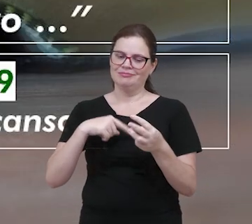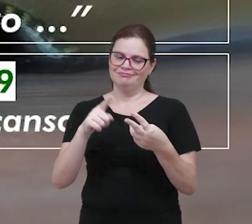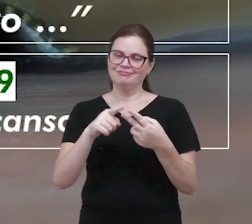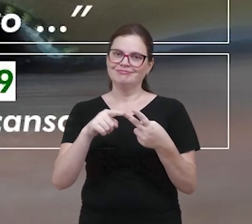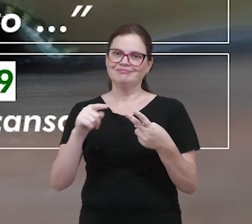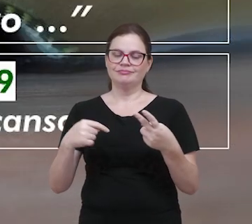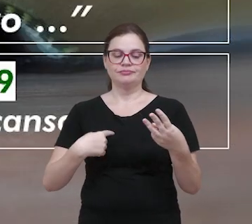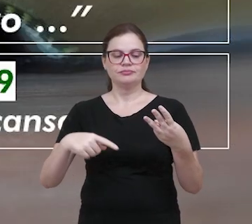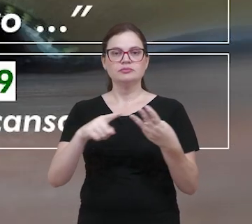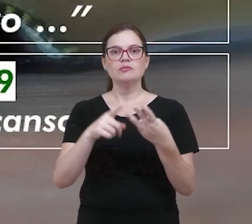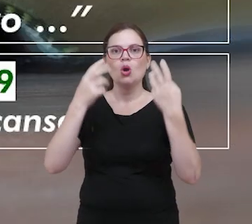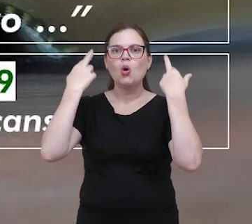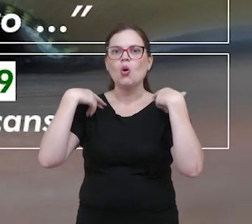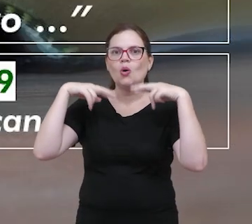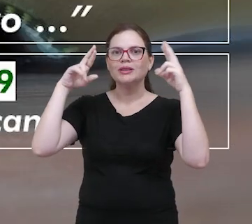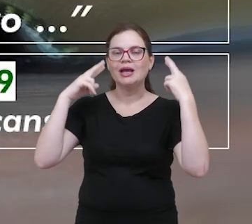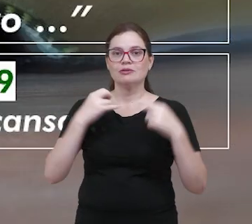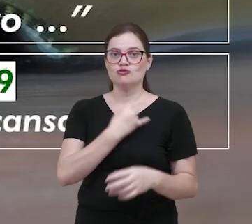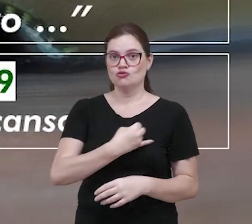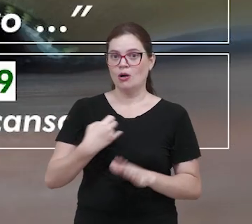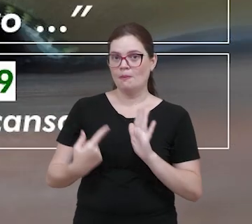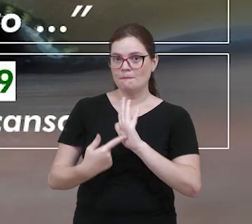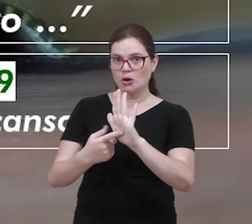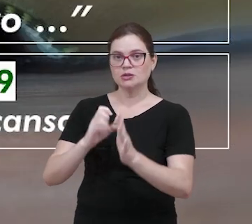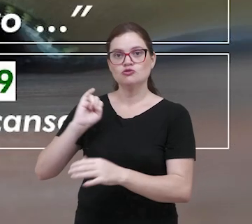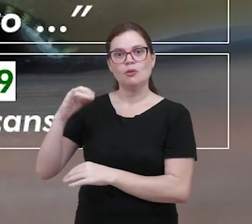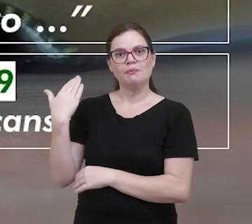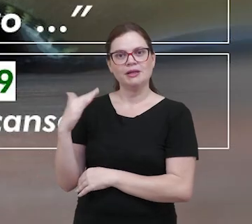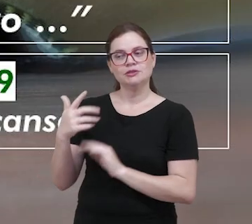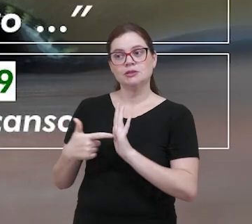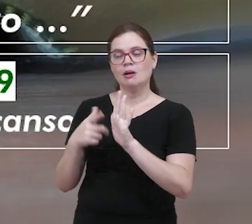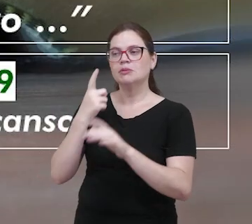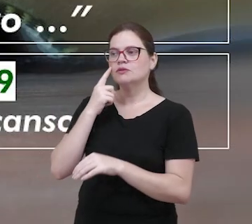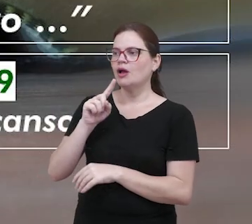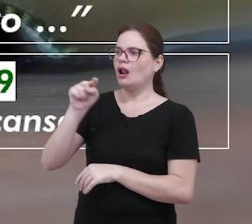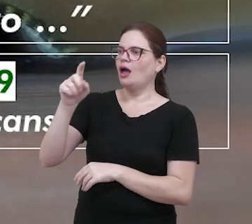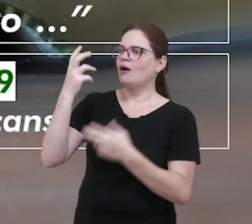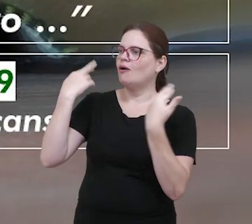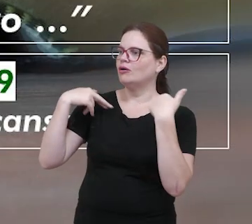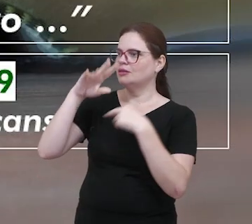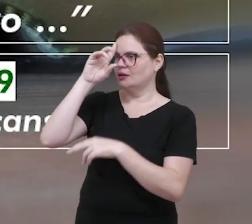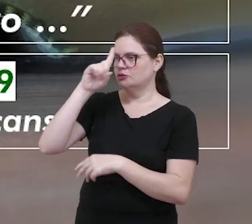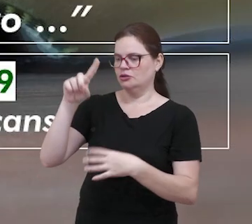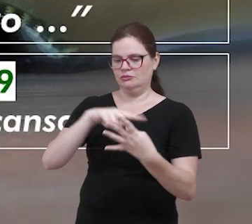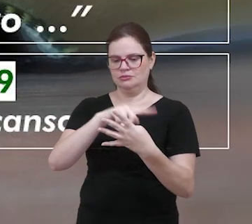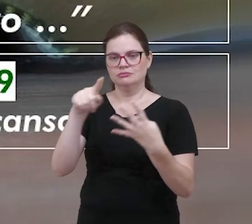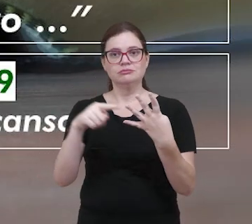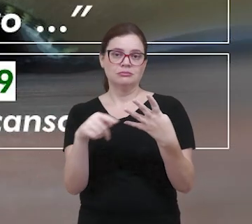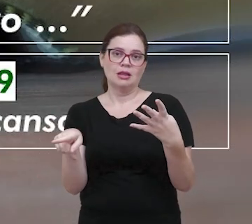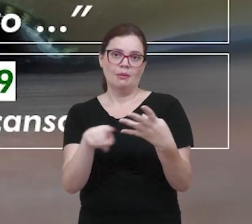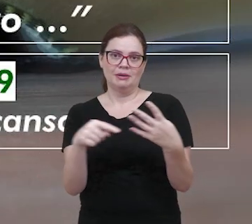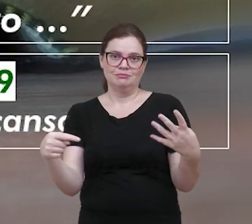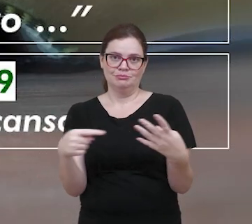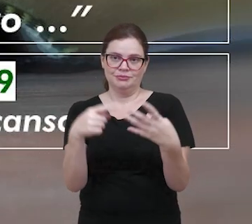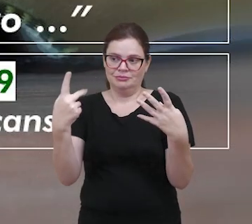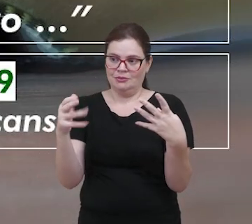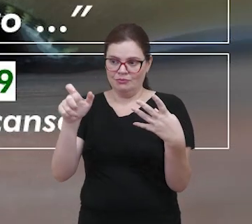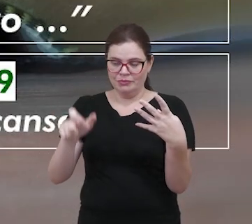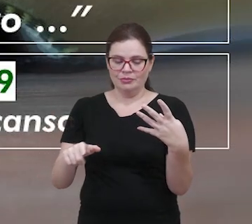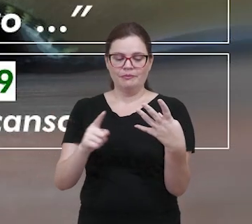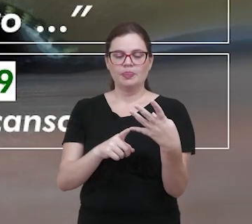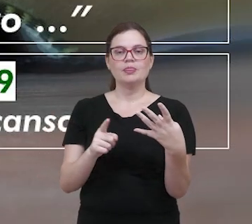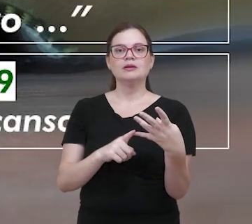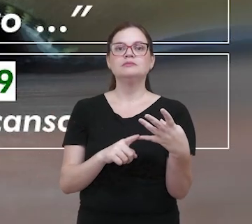1,29, eis o Cordeiro de Deus, o Cordeiro que era vítima lá, Jesus também passou a ser tudo isso. Então, e